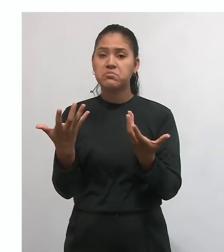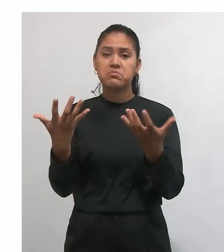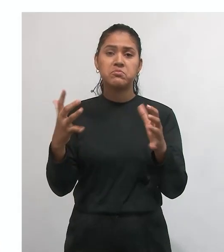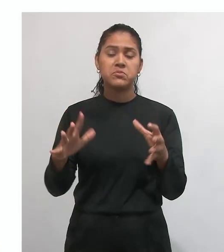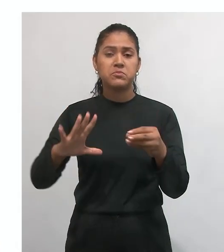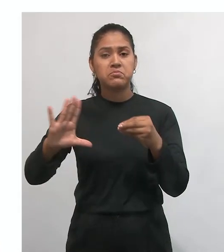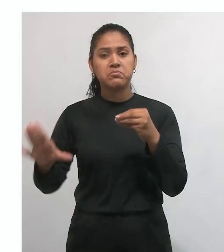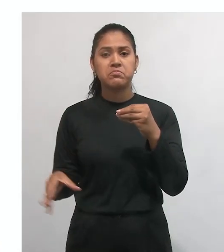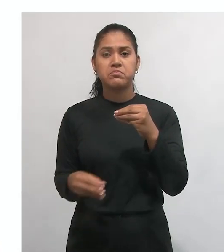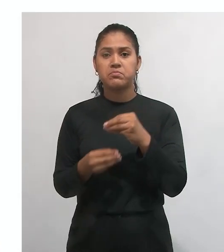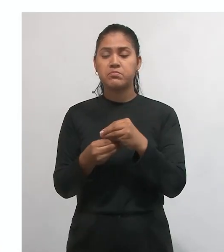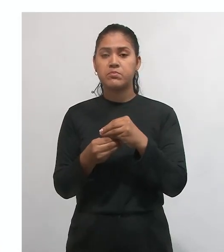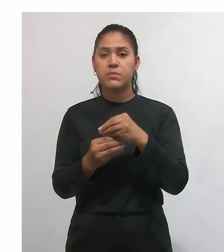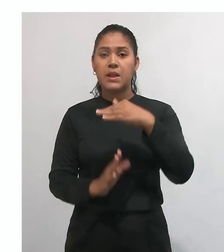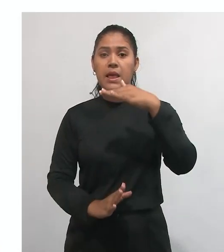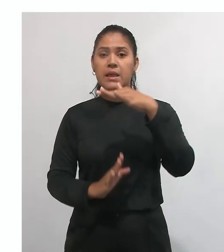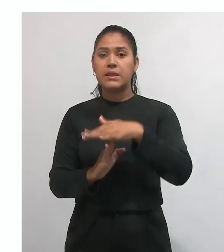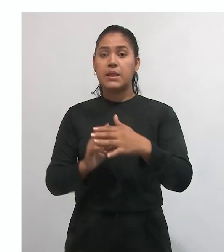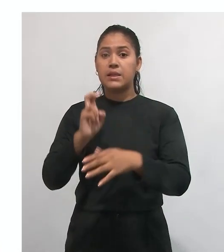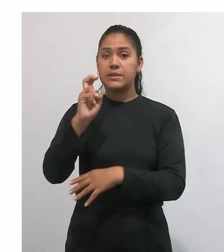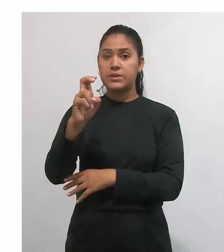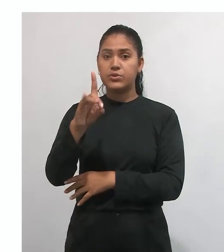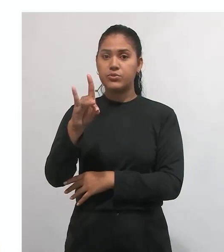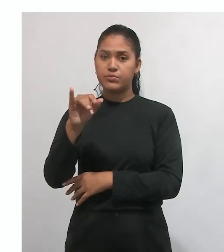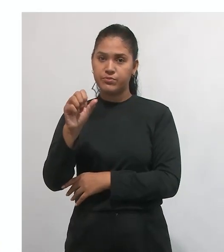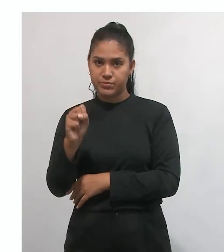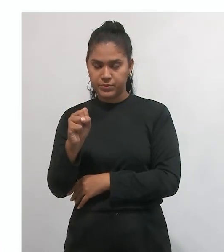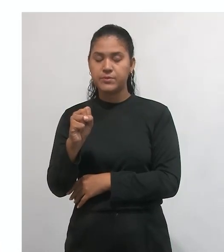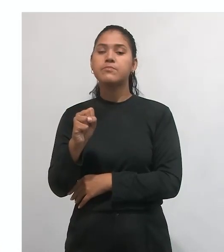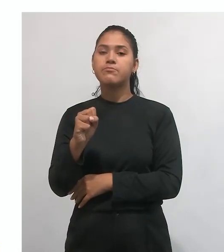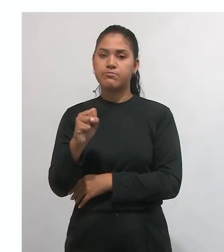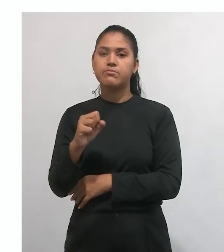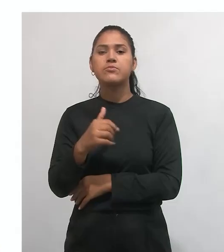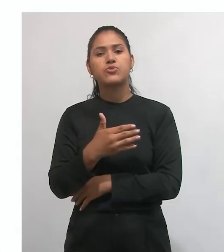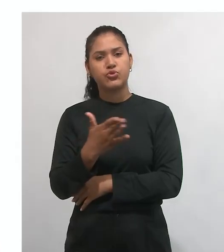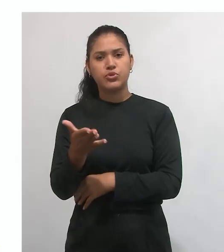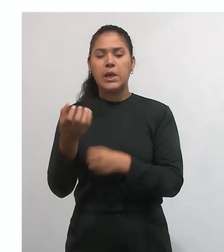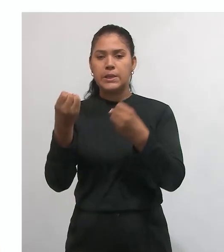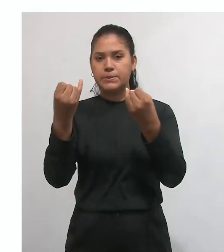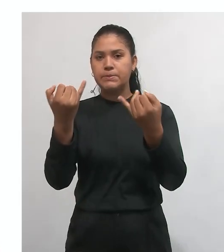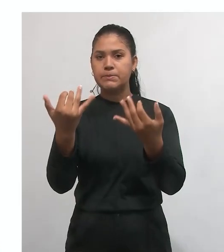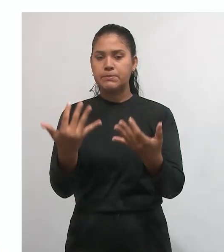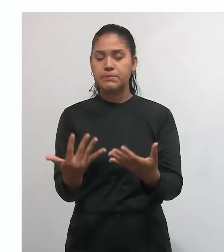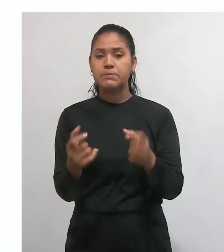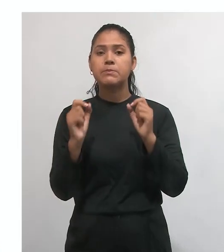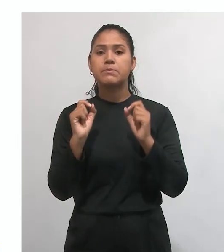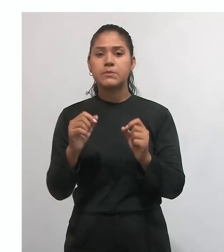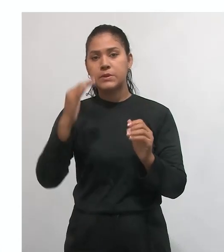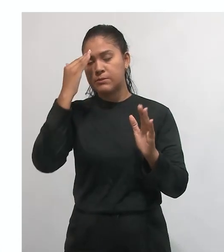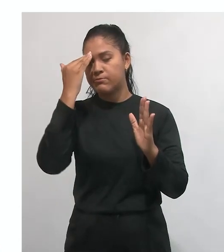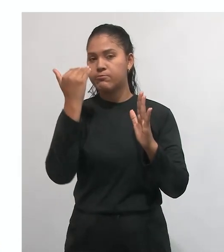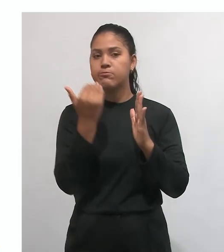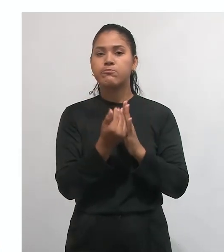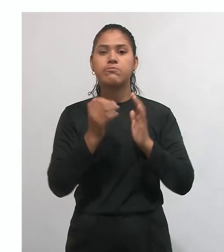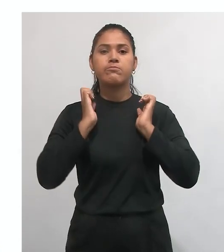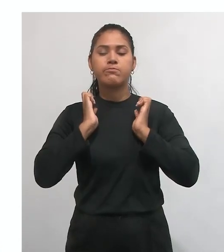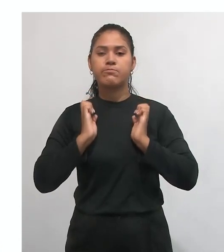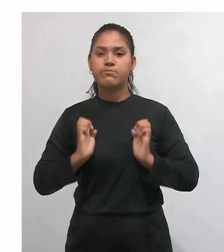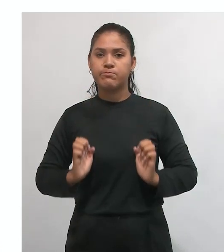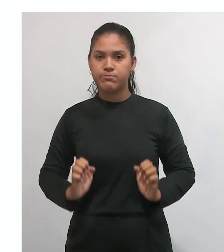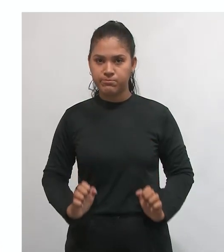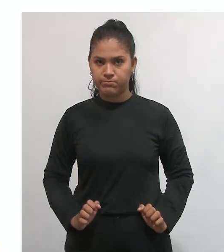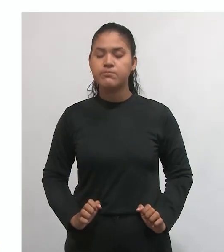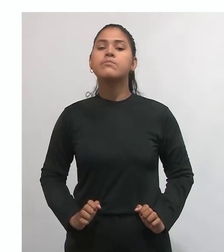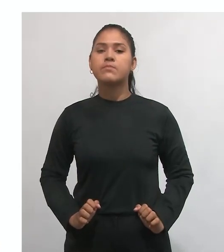o tempo de estágio em até 5 dias úteis. E, como eu já tinha destacado, agir conforme os